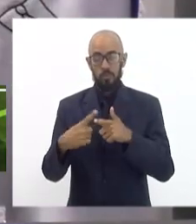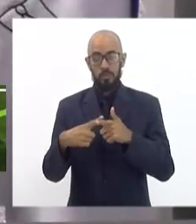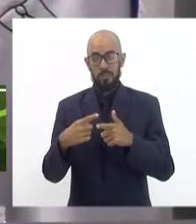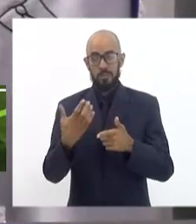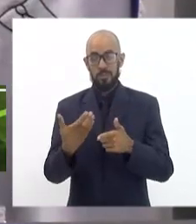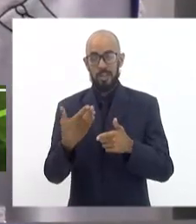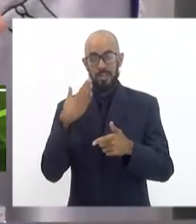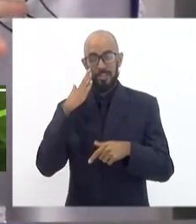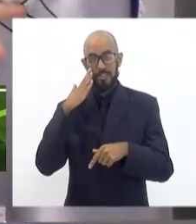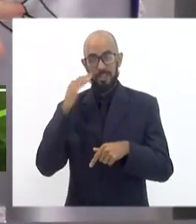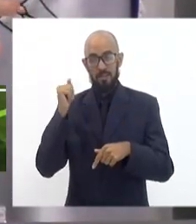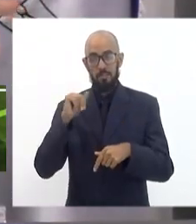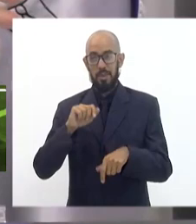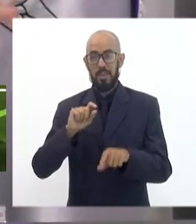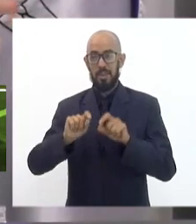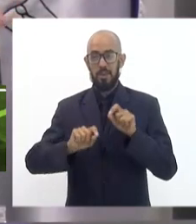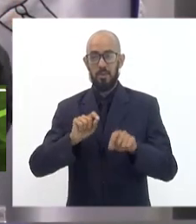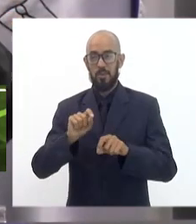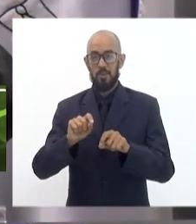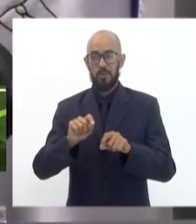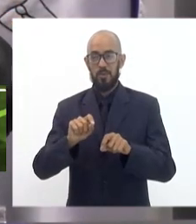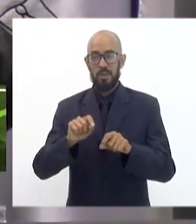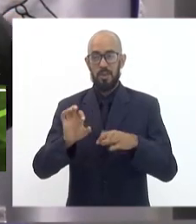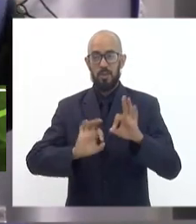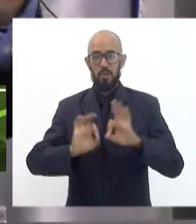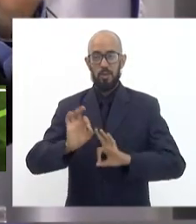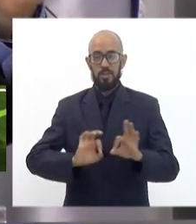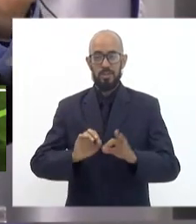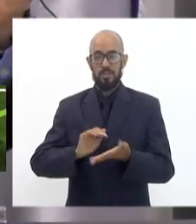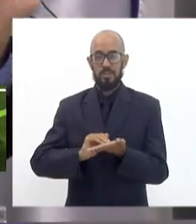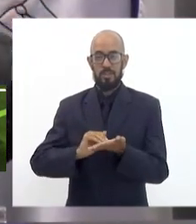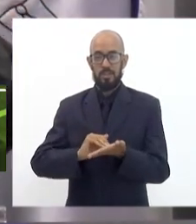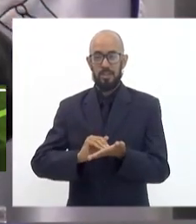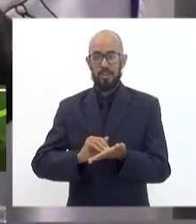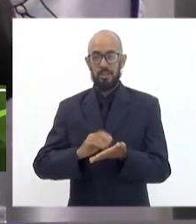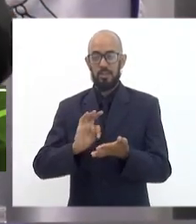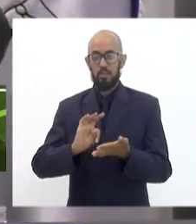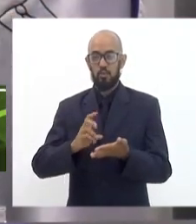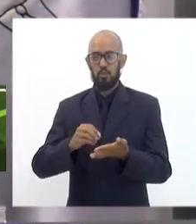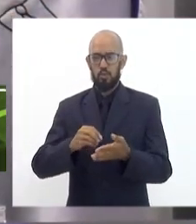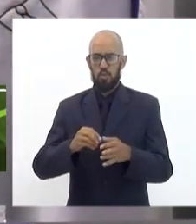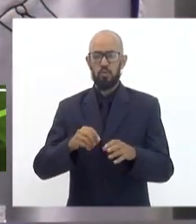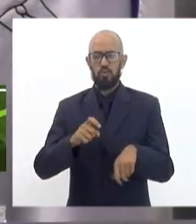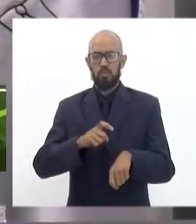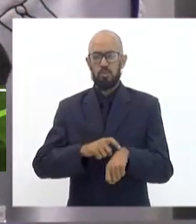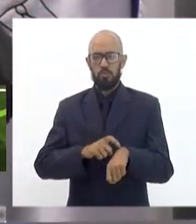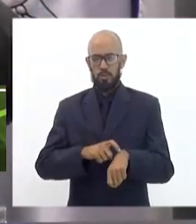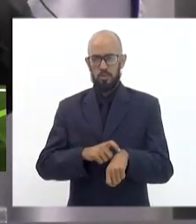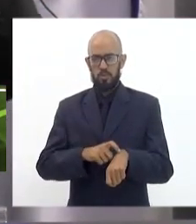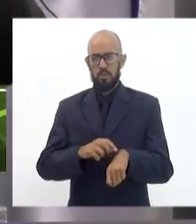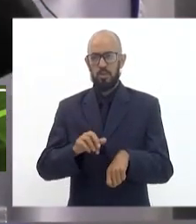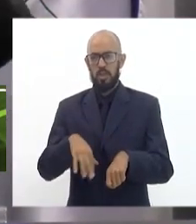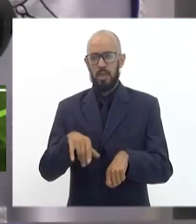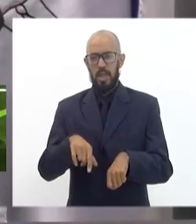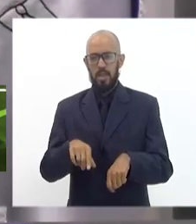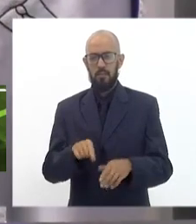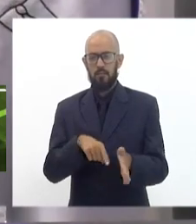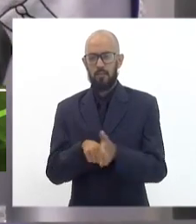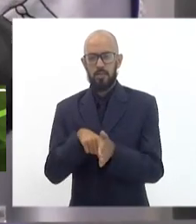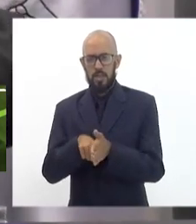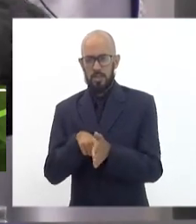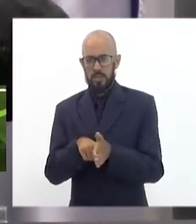sobre a organização da secretaria em todos os sentidos Quem fiscaliza quem